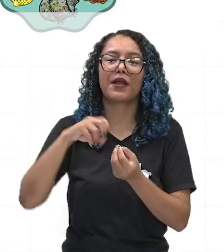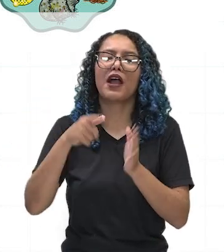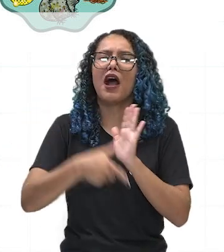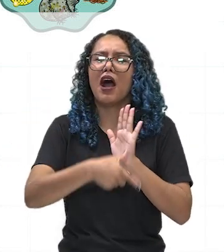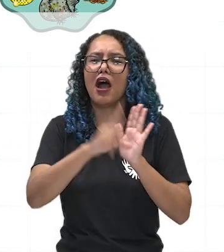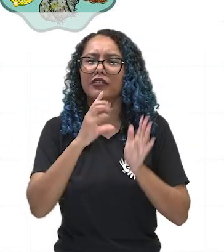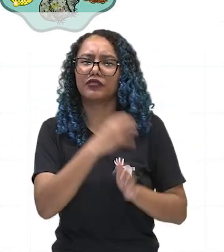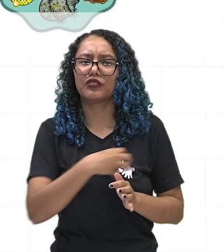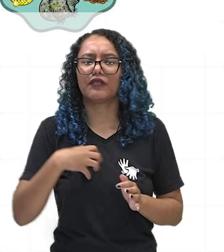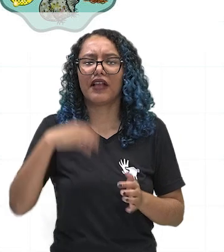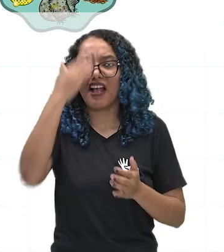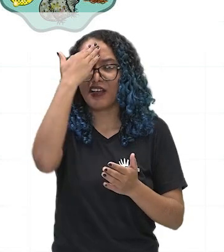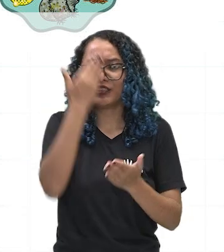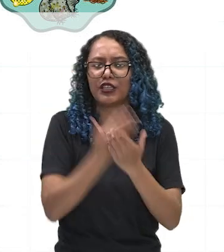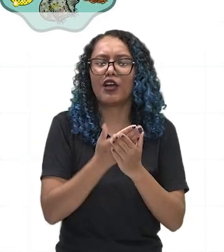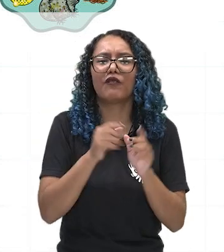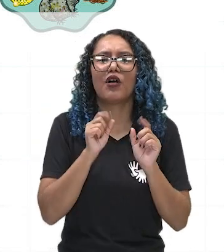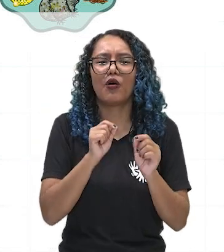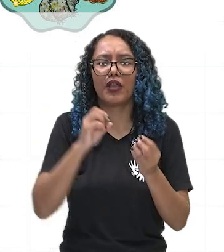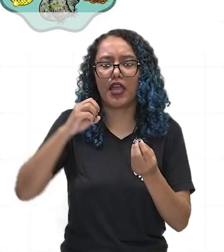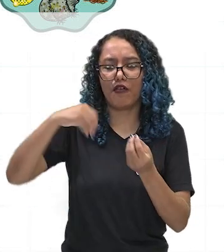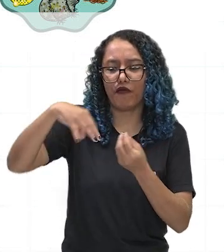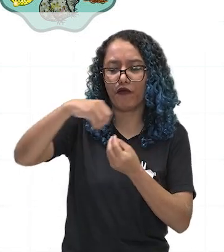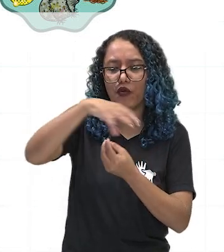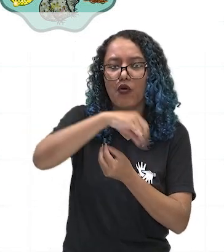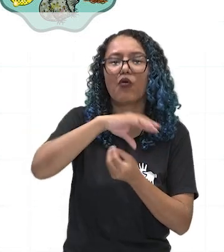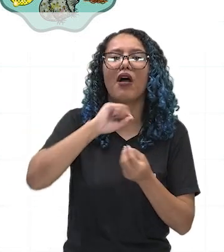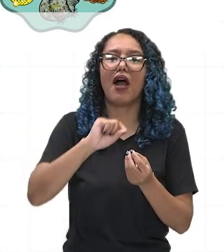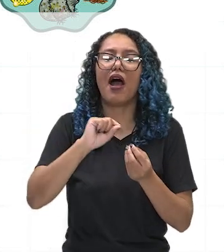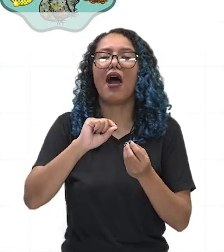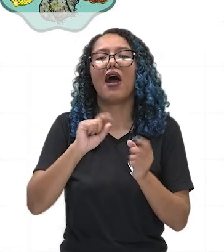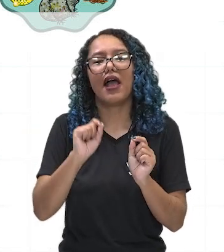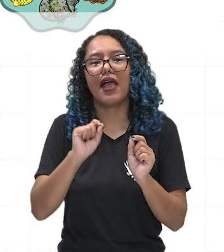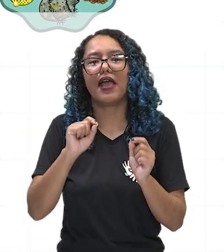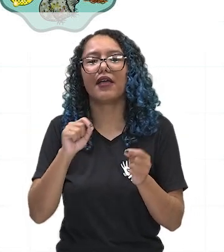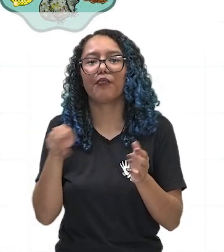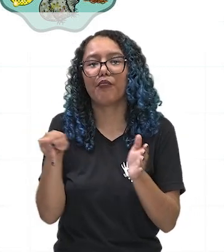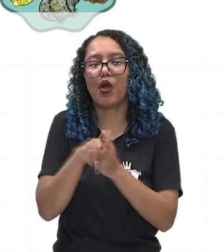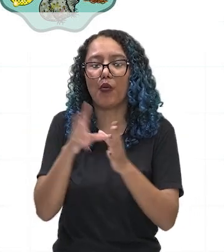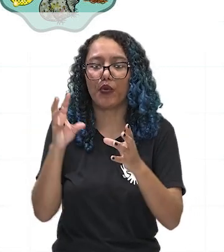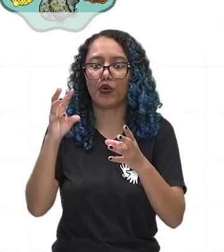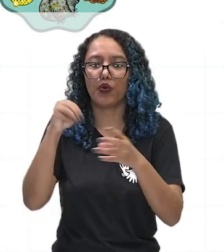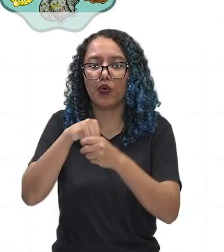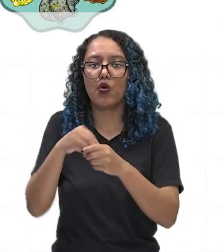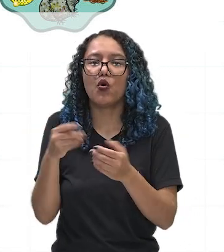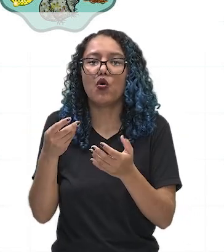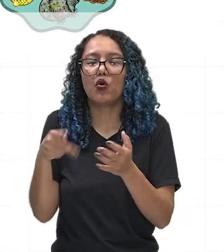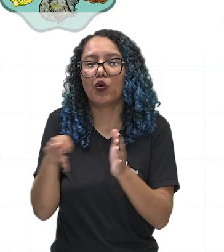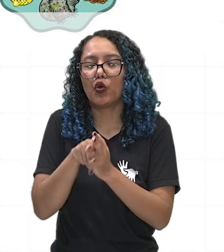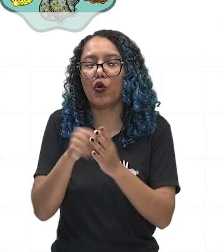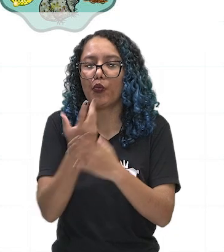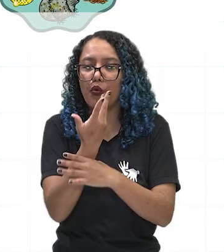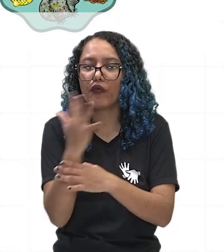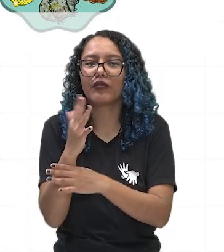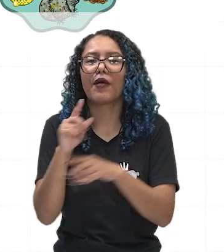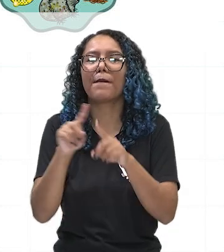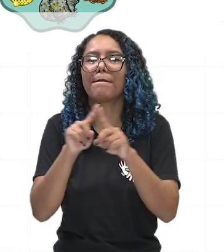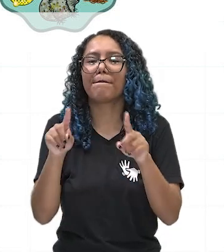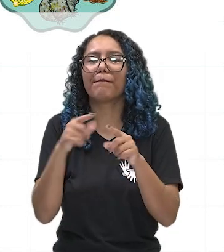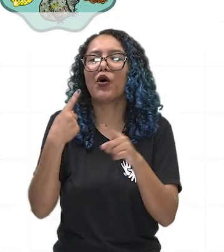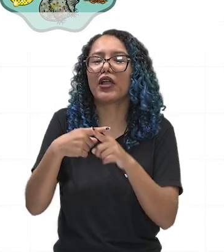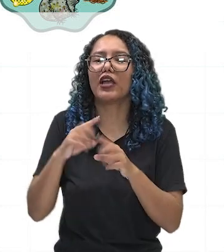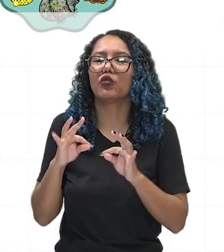Aristóteles considerava os fungos como vegetais, porque eles pareciam, né, estavam ali naquele mesmo ambiente, então ele classificava